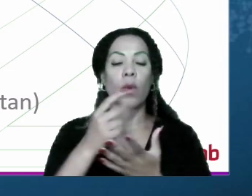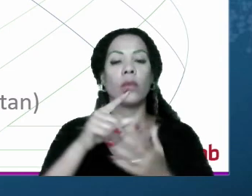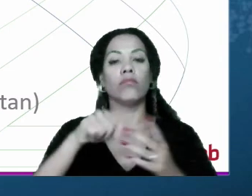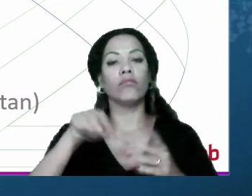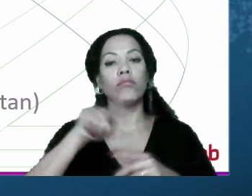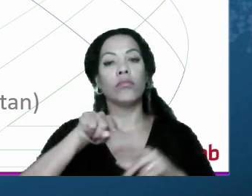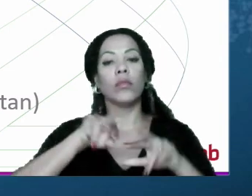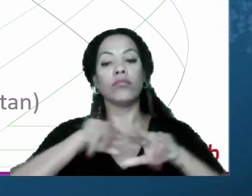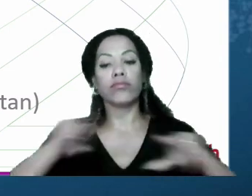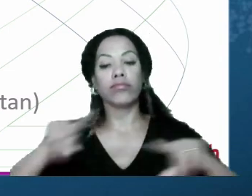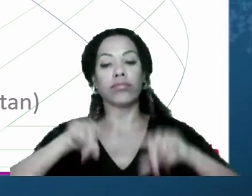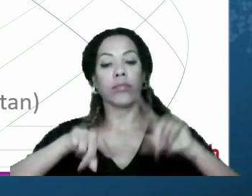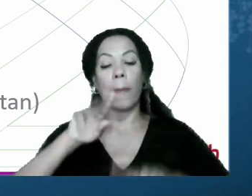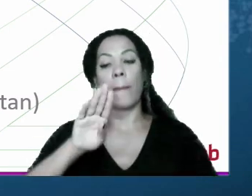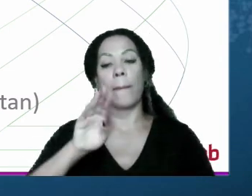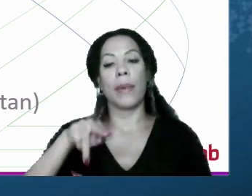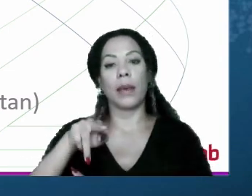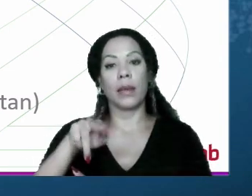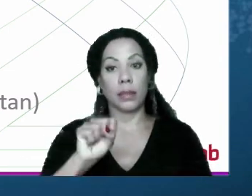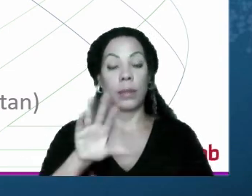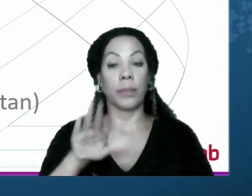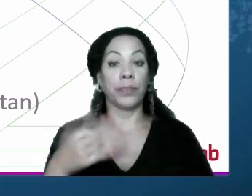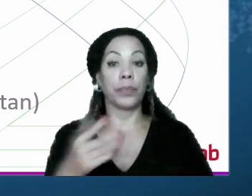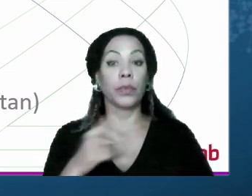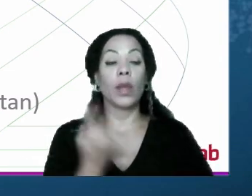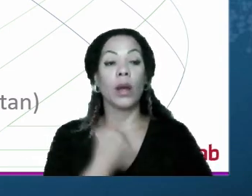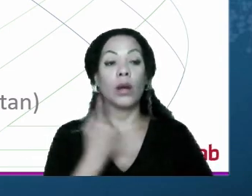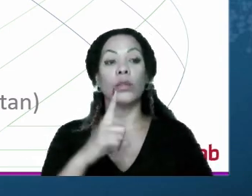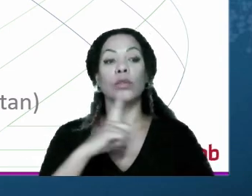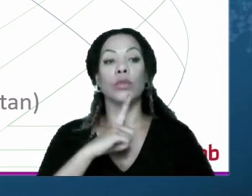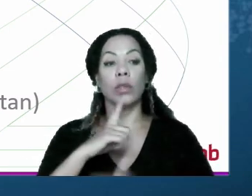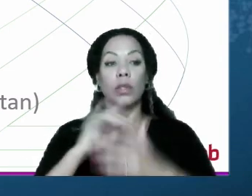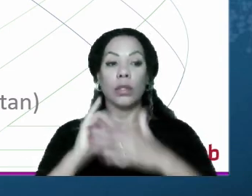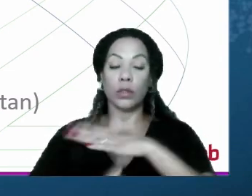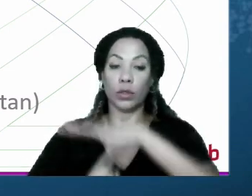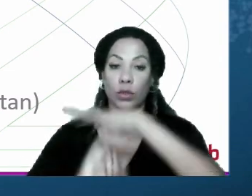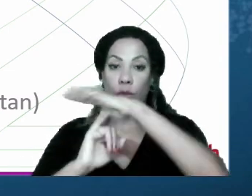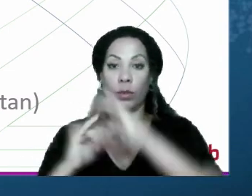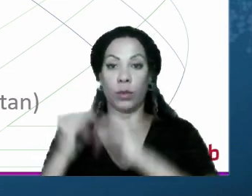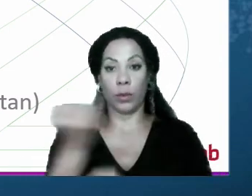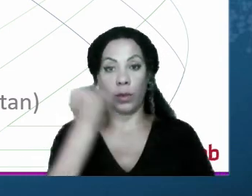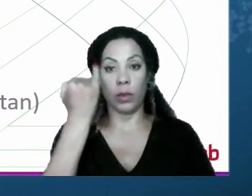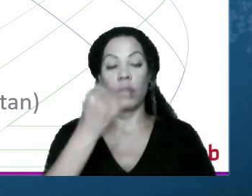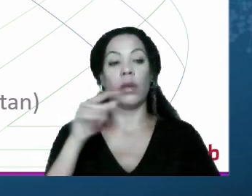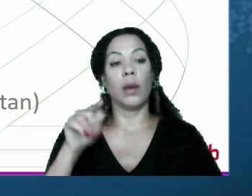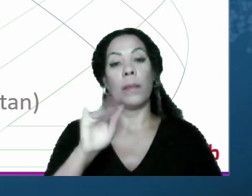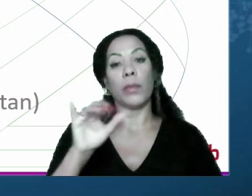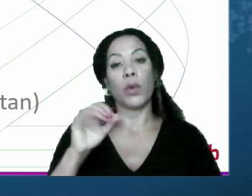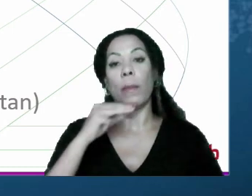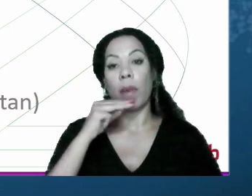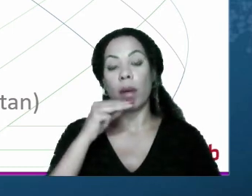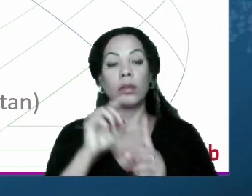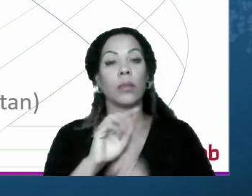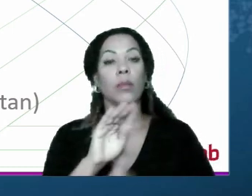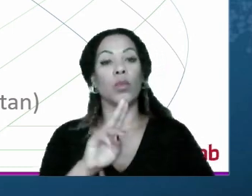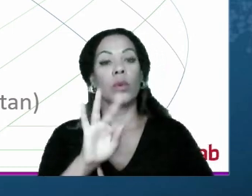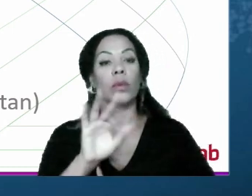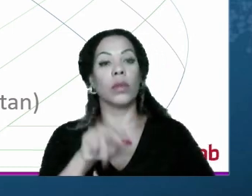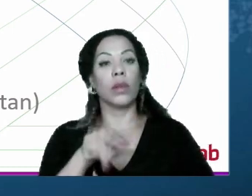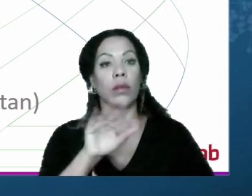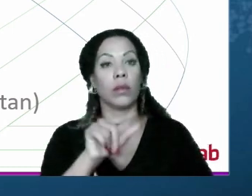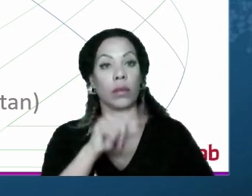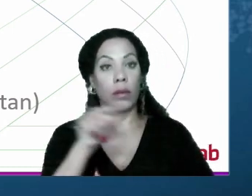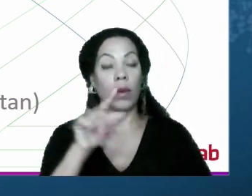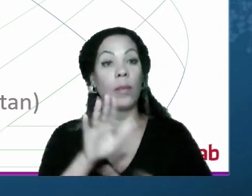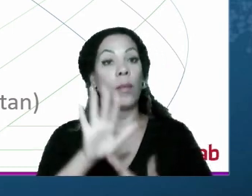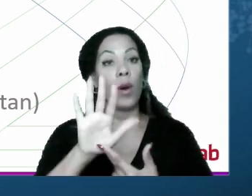recursos, esses bens. Então, nós temos esses institutos importantes como o Biomanguinhos, o Butantan, que mostraram que eles